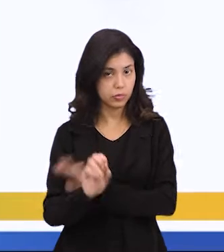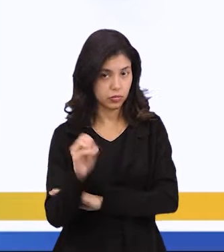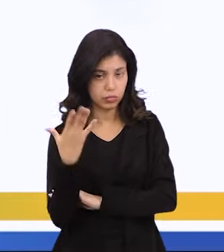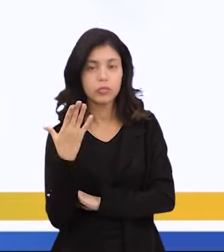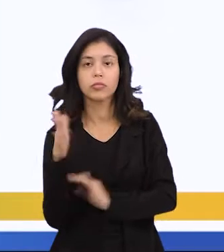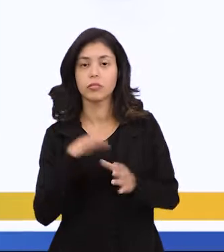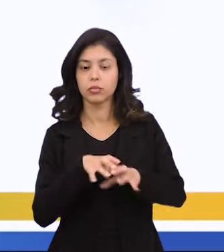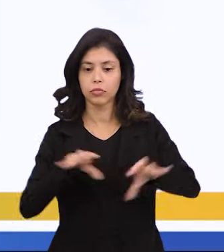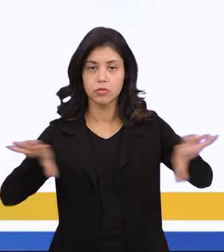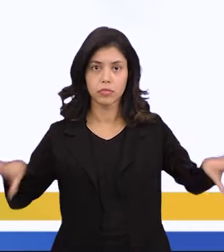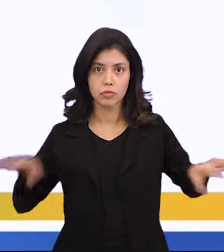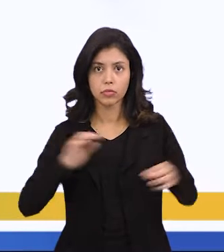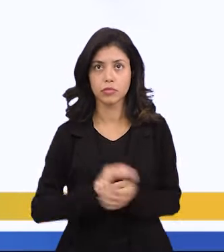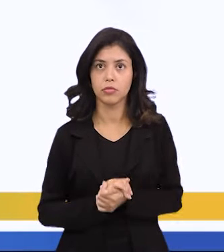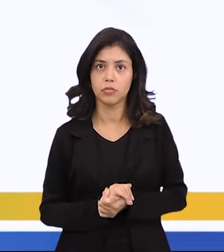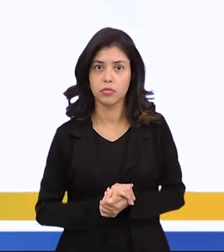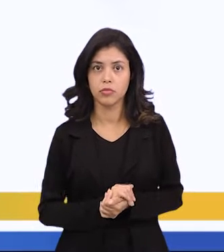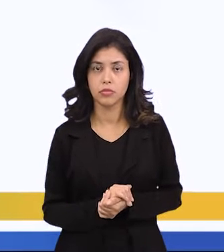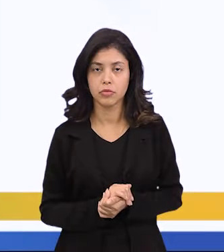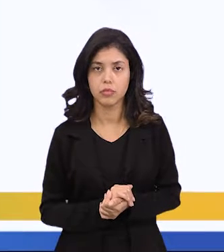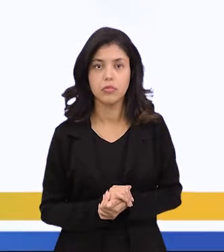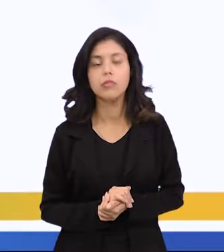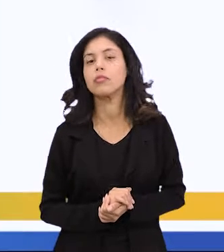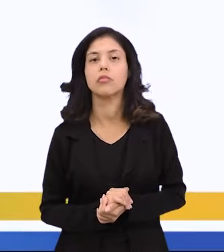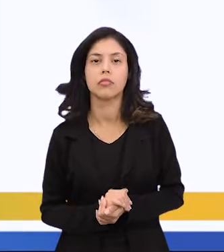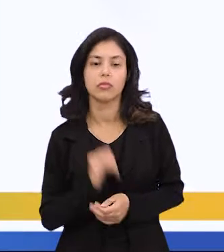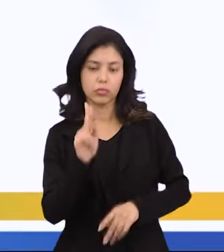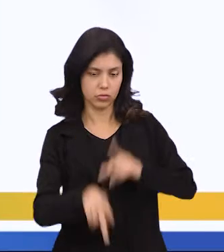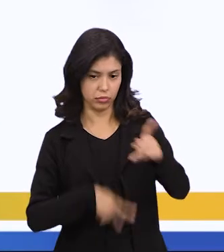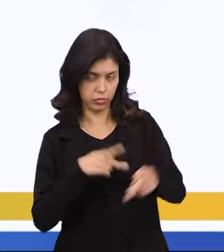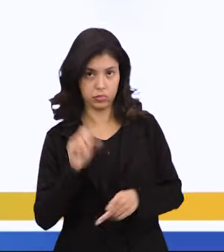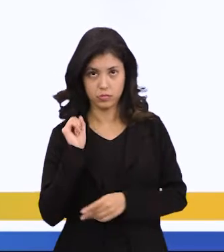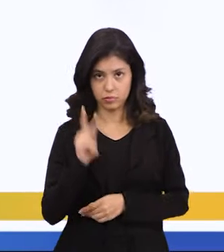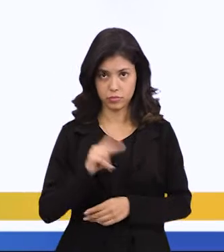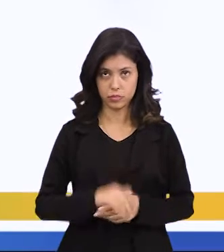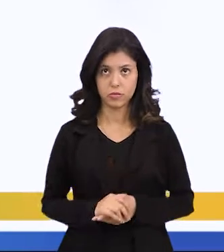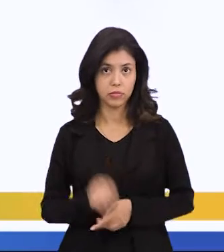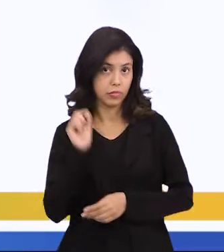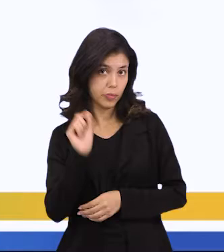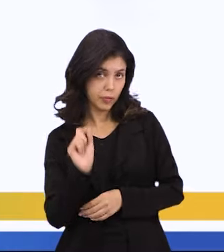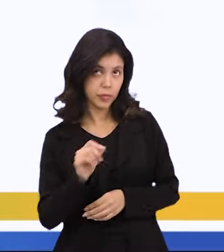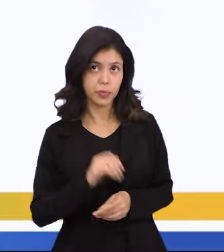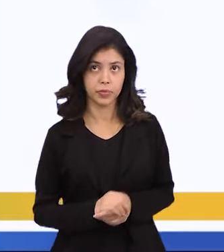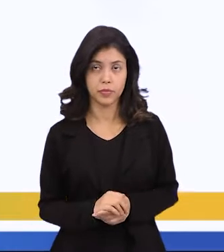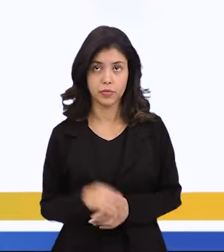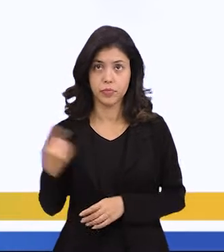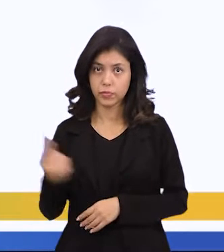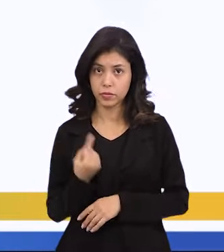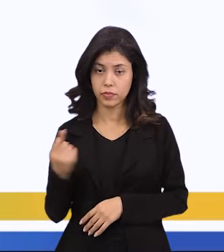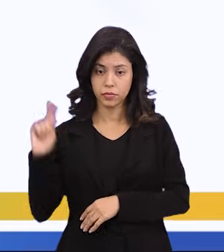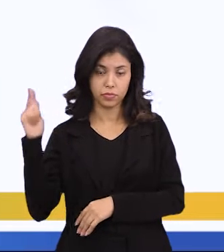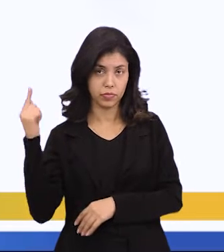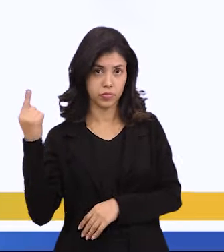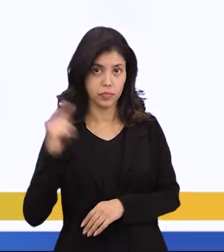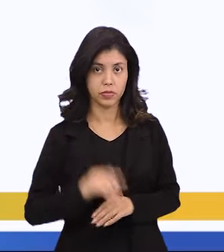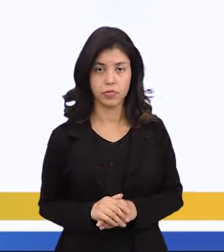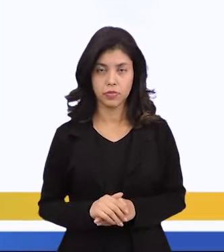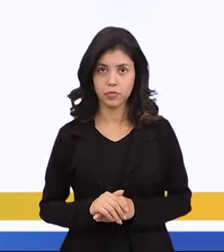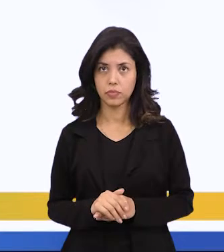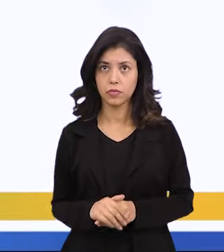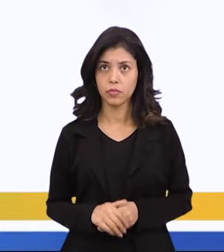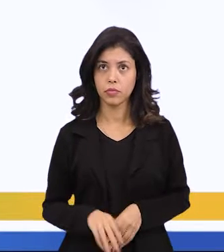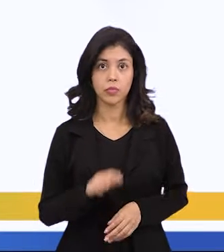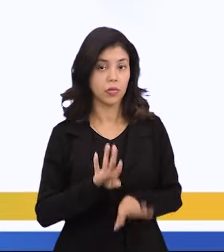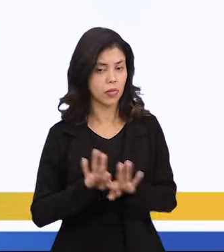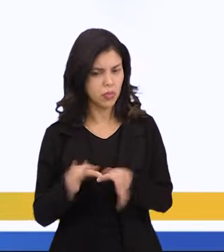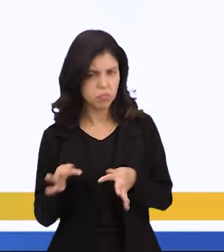essa separação entre as populações, que são o isolamento geográfico, que é o mais